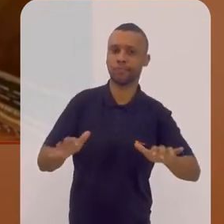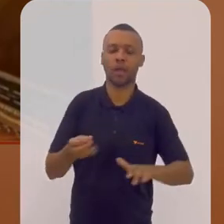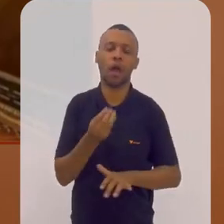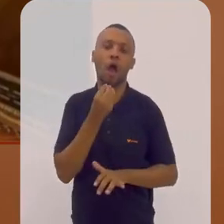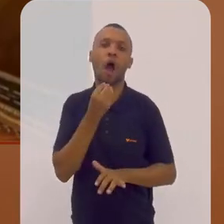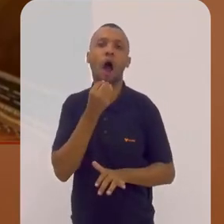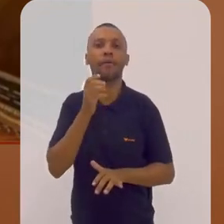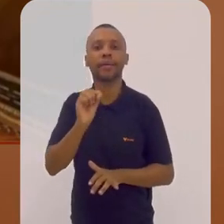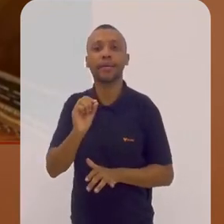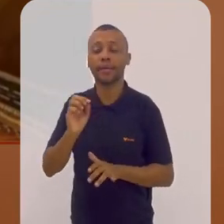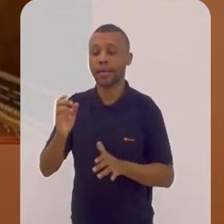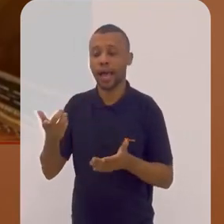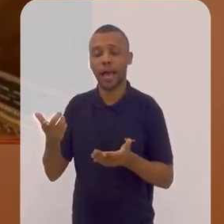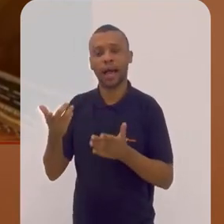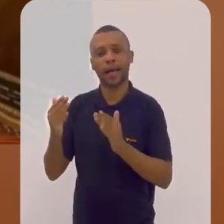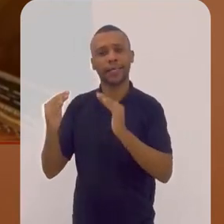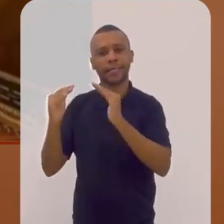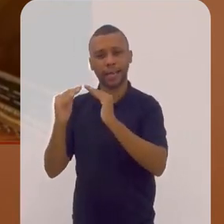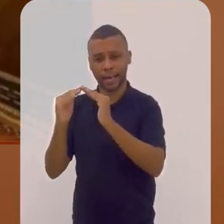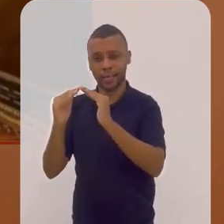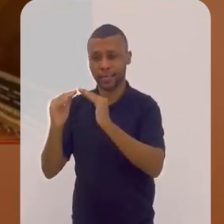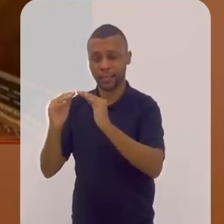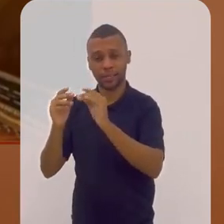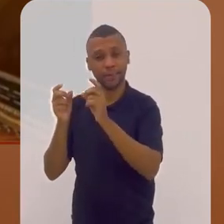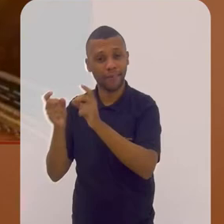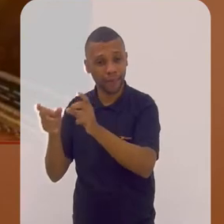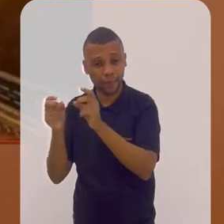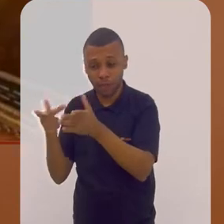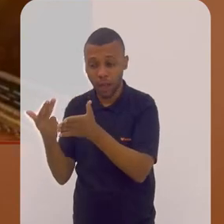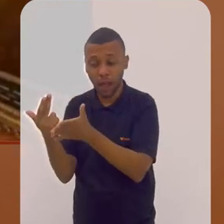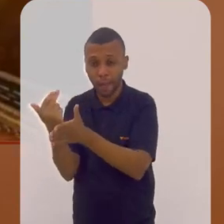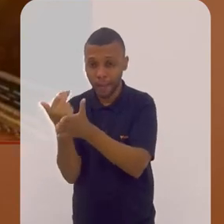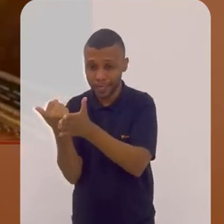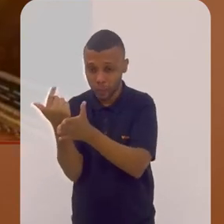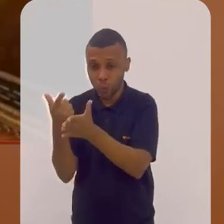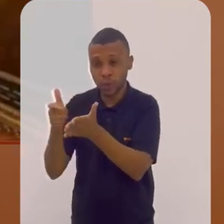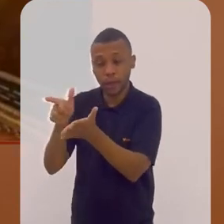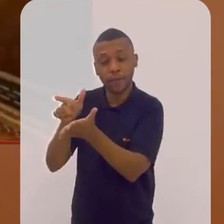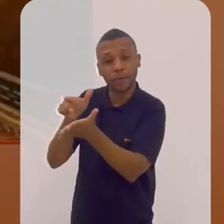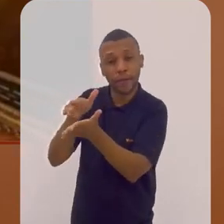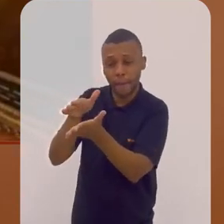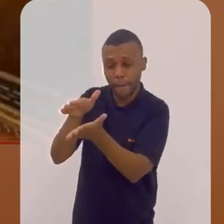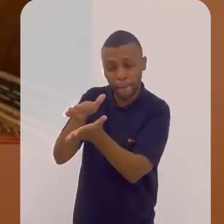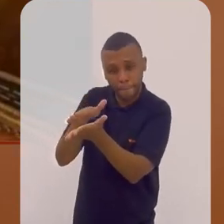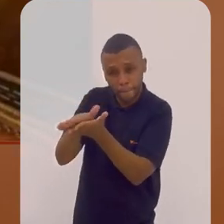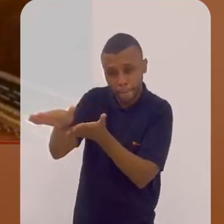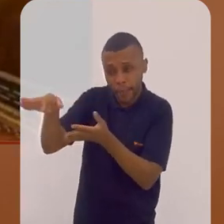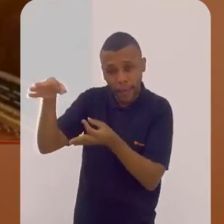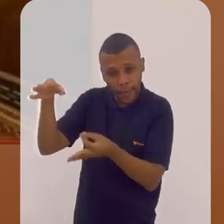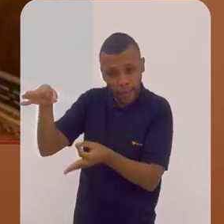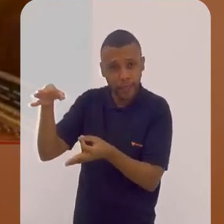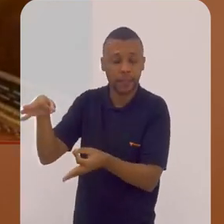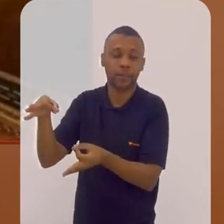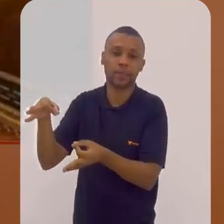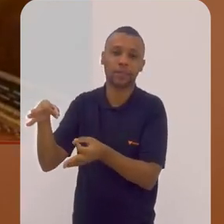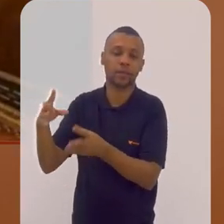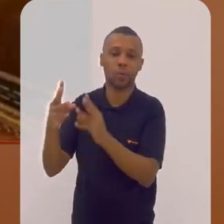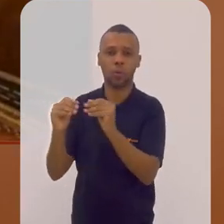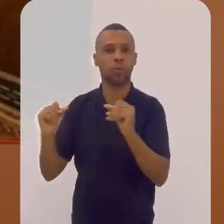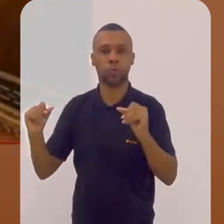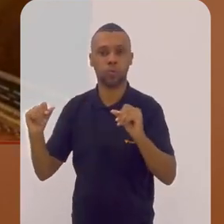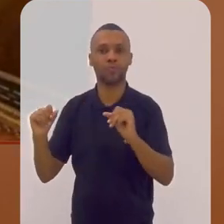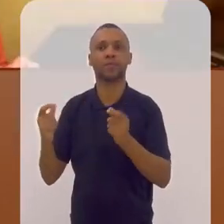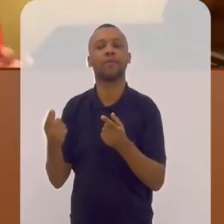casas editoras começaram a reduzir também a oferta de partituras impressas. Isso dito, muito que